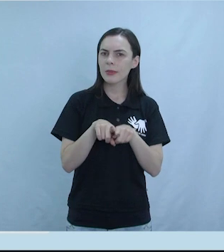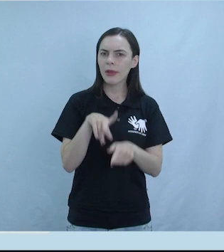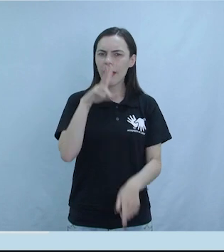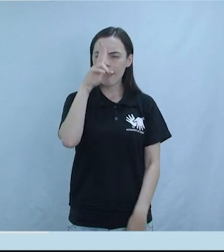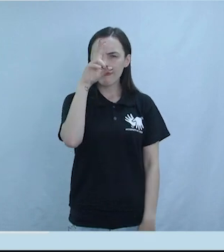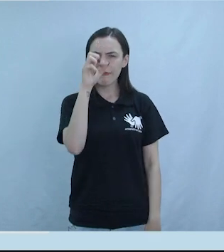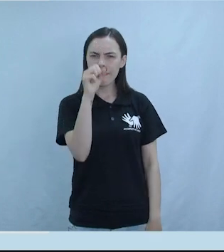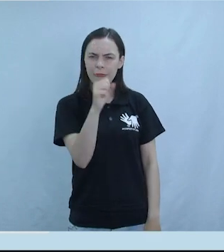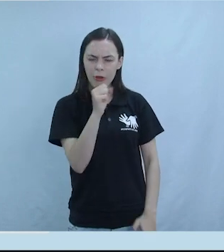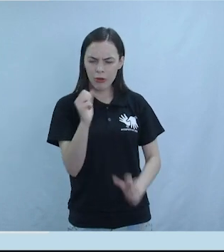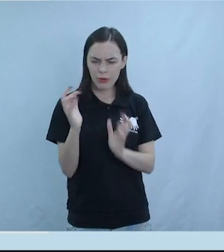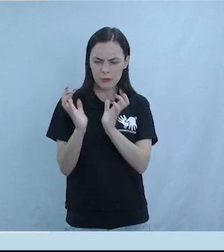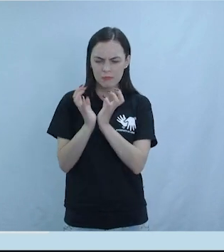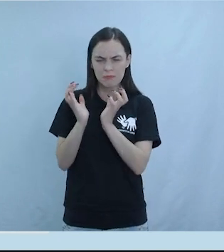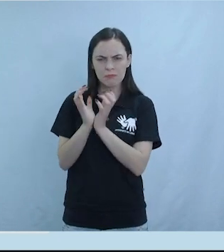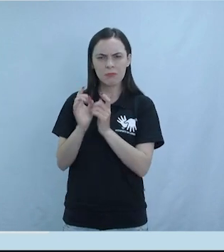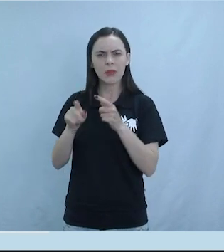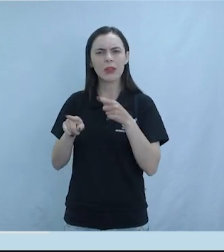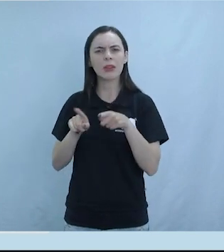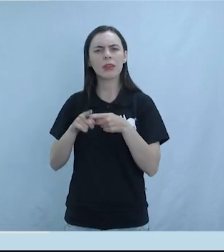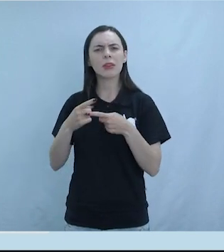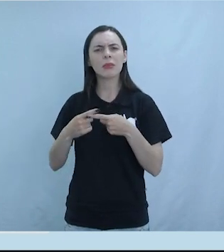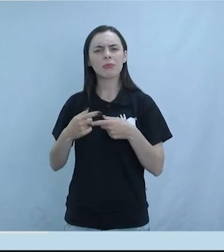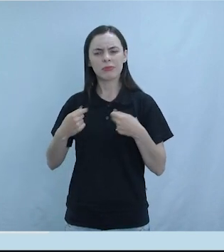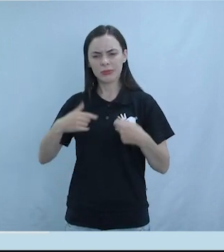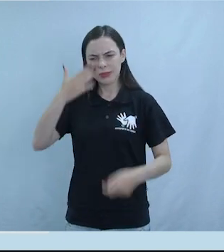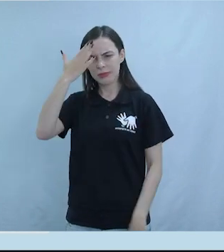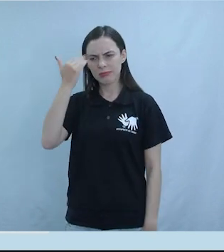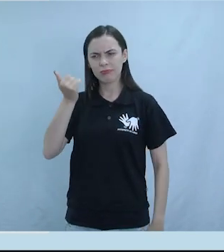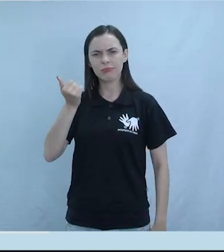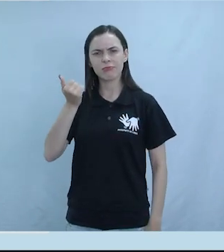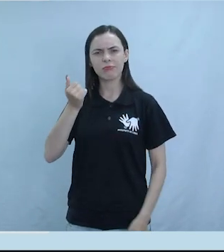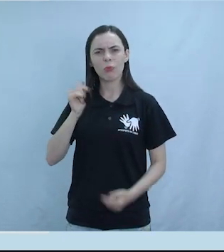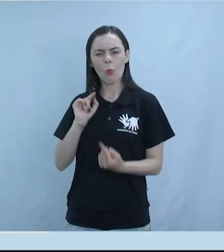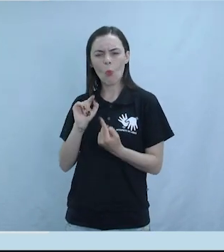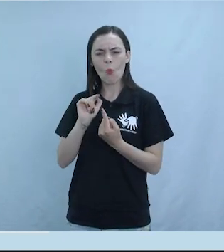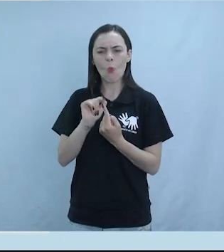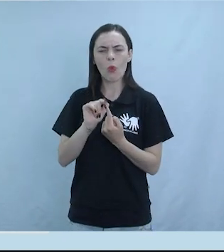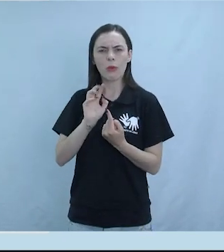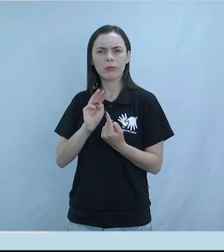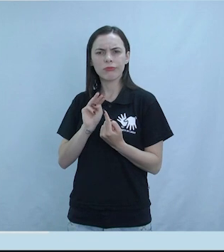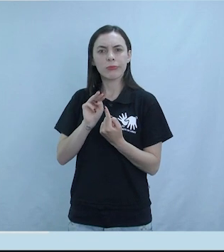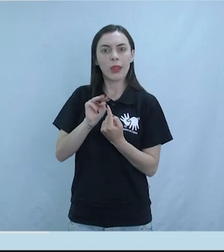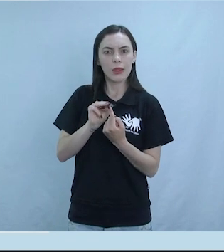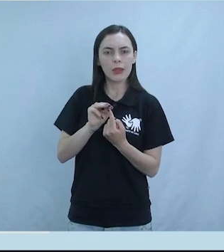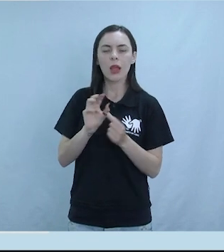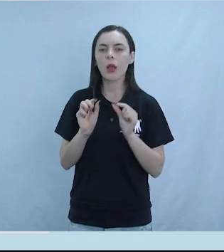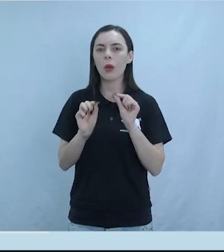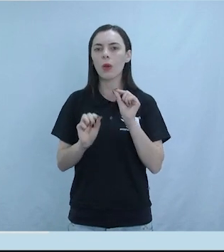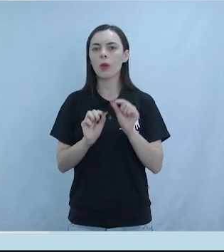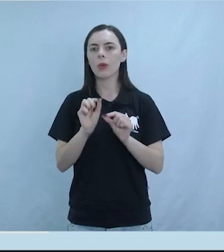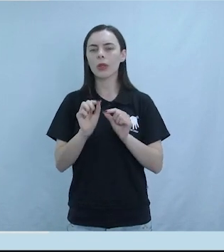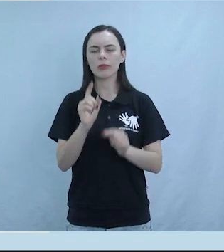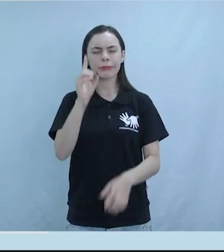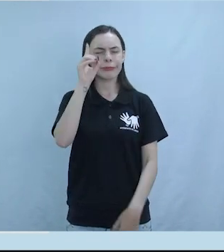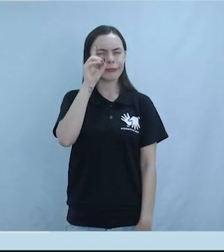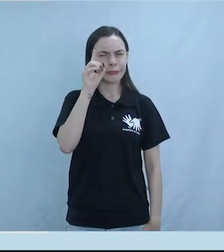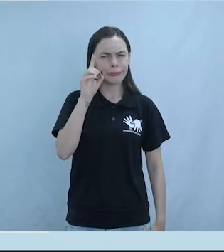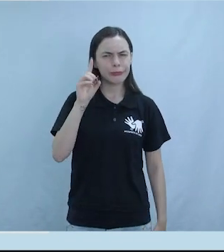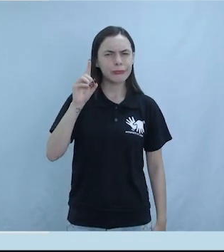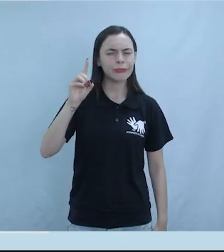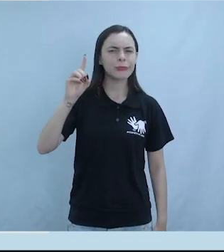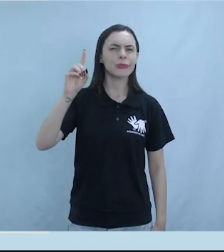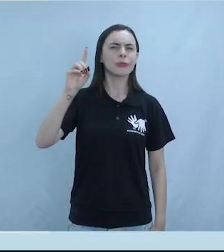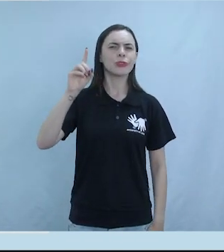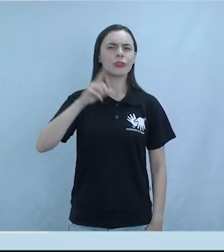fortes e estavam tão certos da sua missão que um dia, depois de